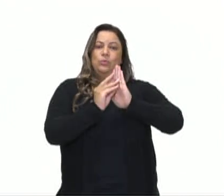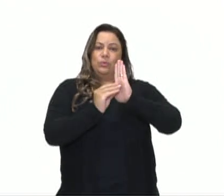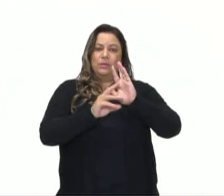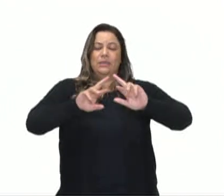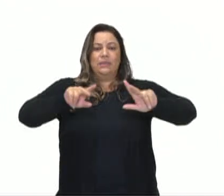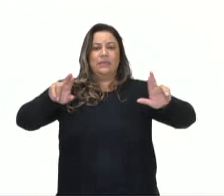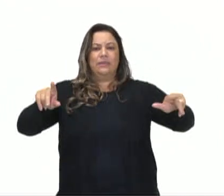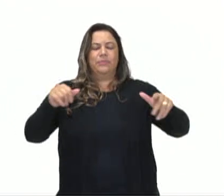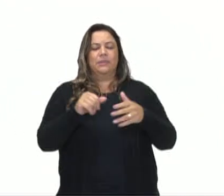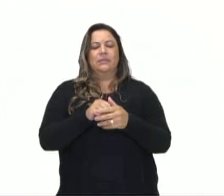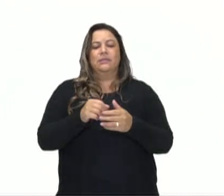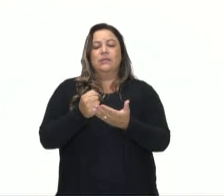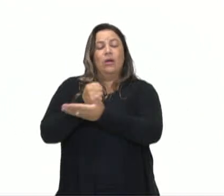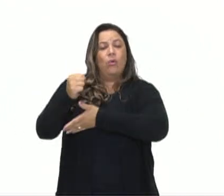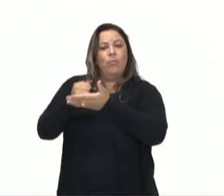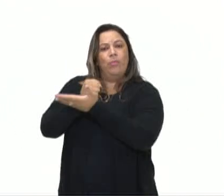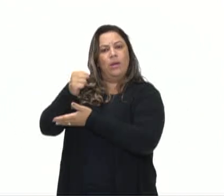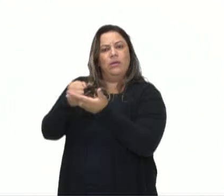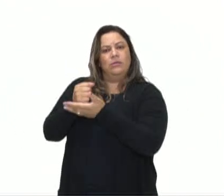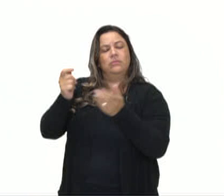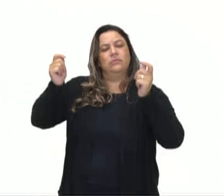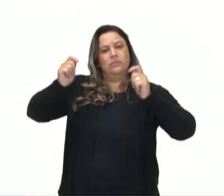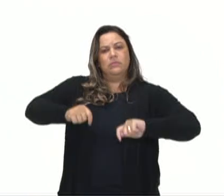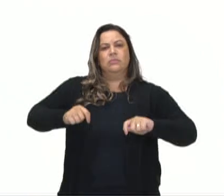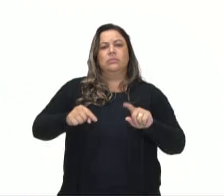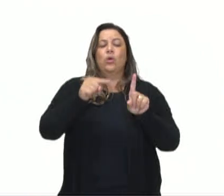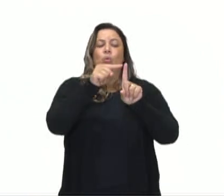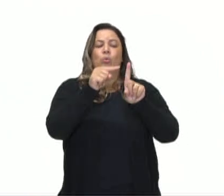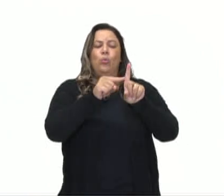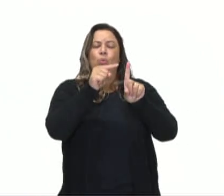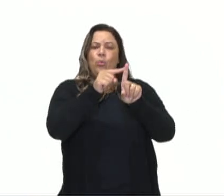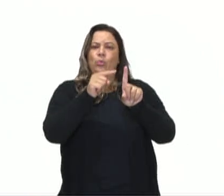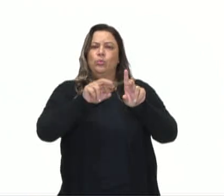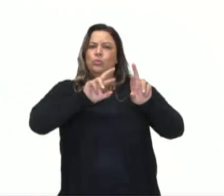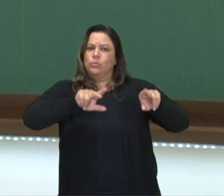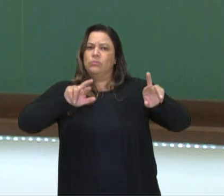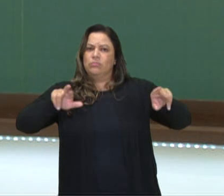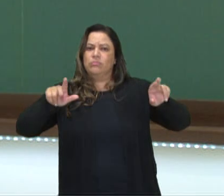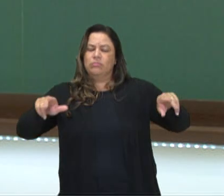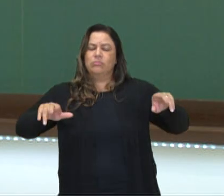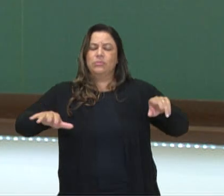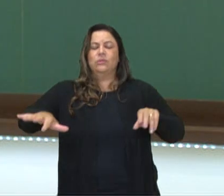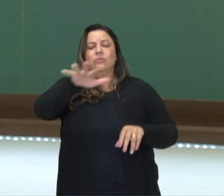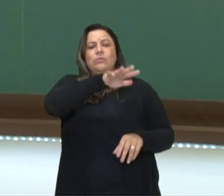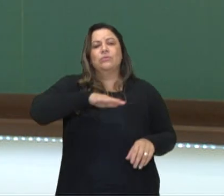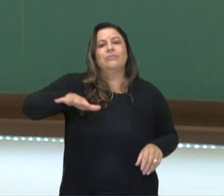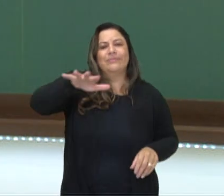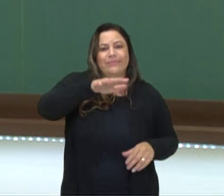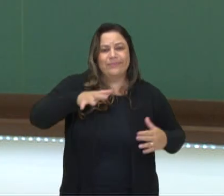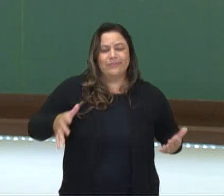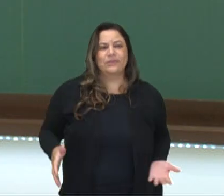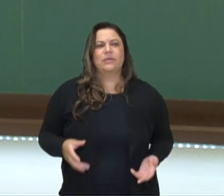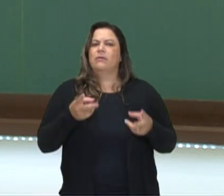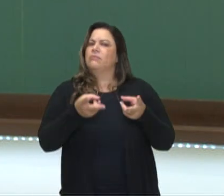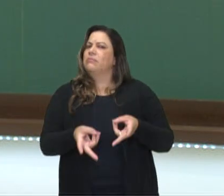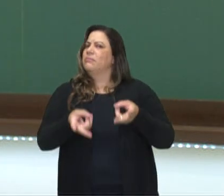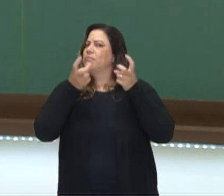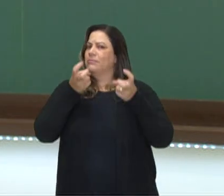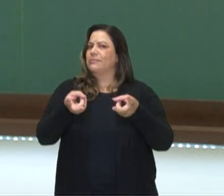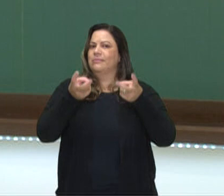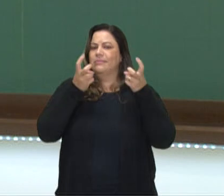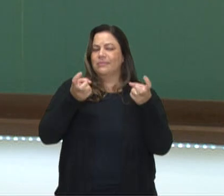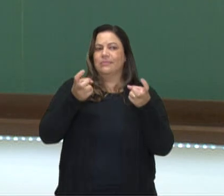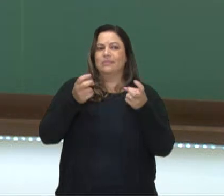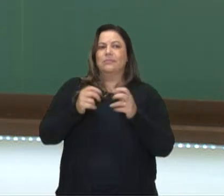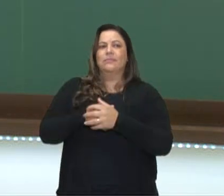os atributos básicos que servem para definir o tipo climático de uma determinada região. Então aí a gente consegue perceber a diferença